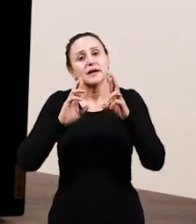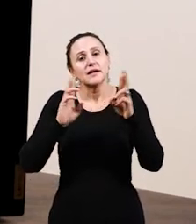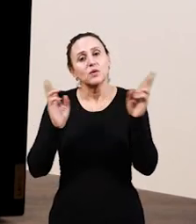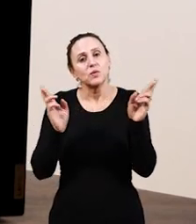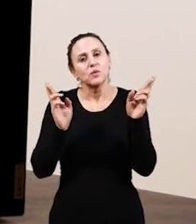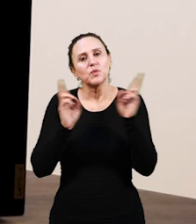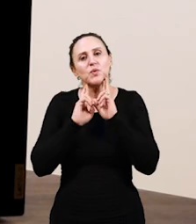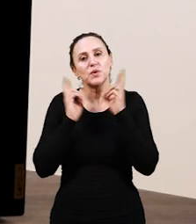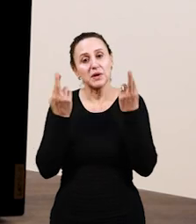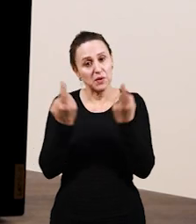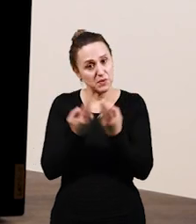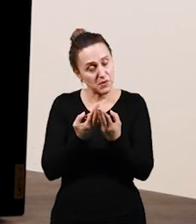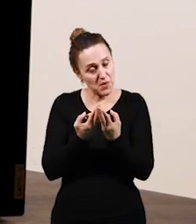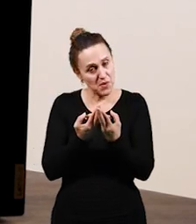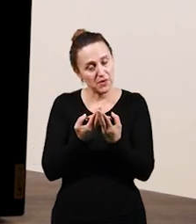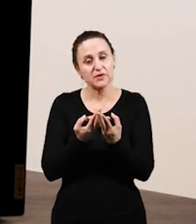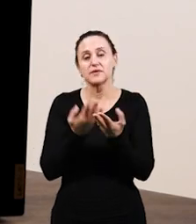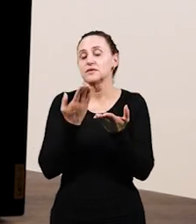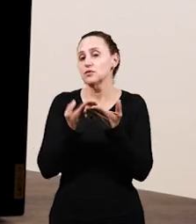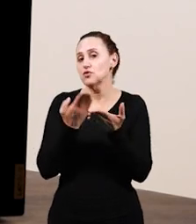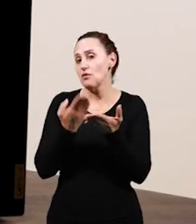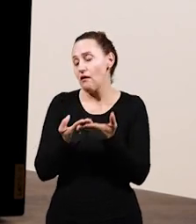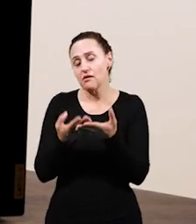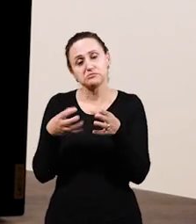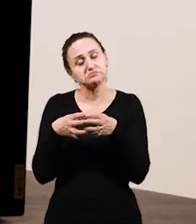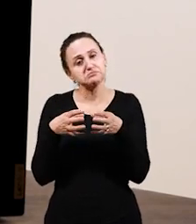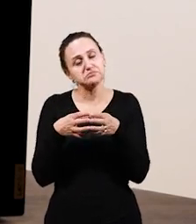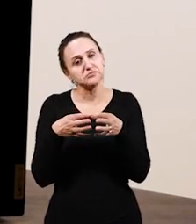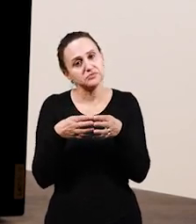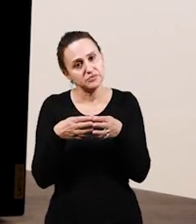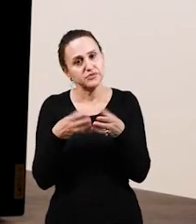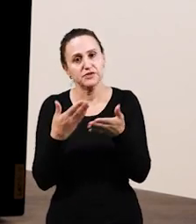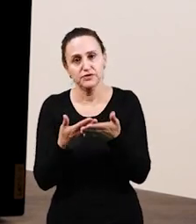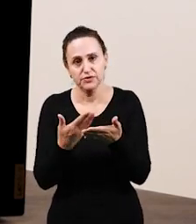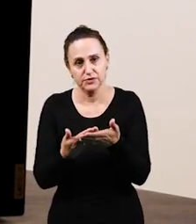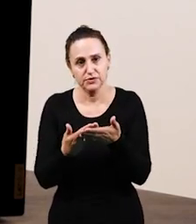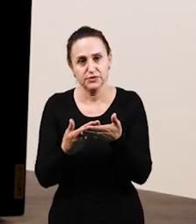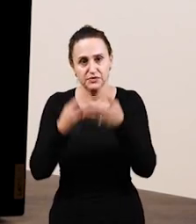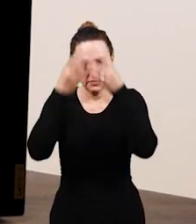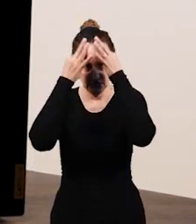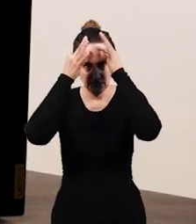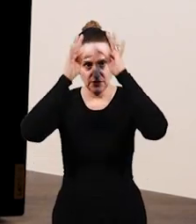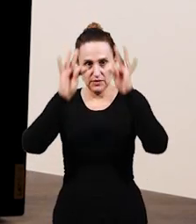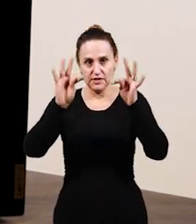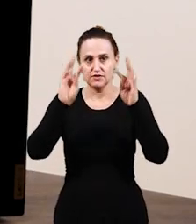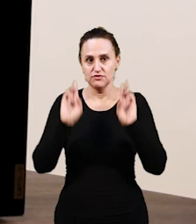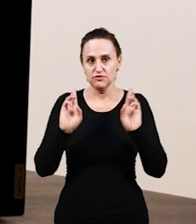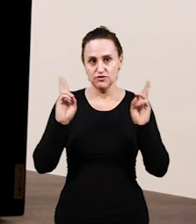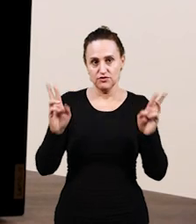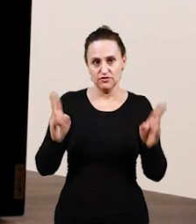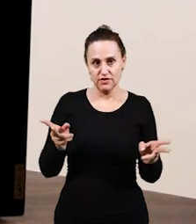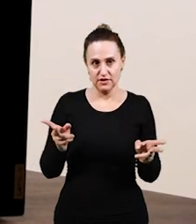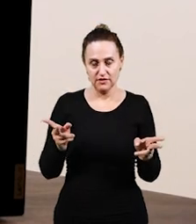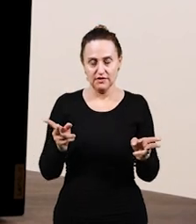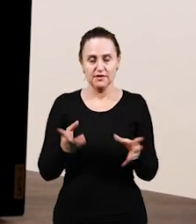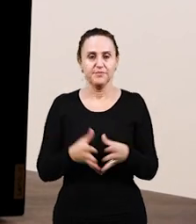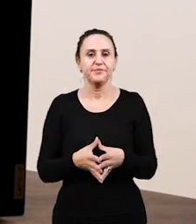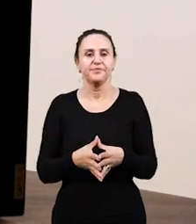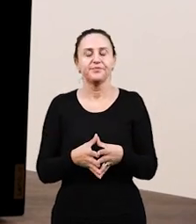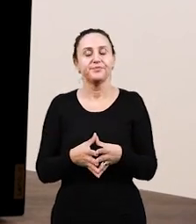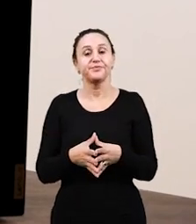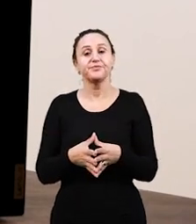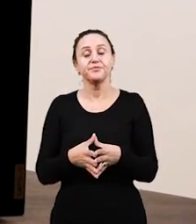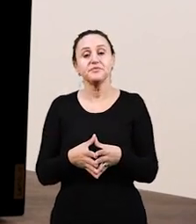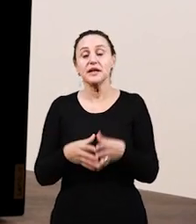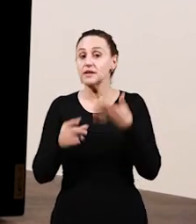reuniões que eram feitos os estudiosos para debater teorias em comum ou teorias dia e isso era um círculos